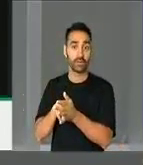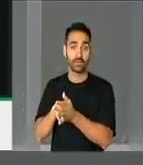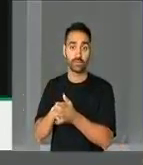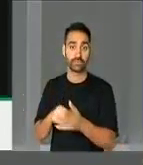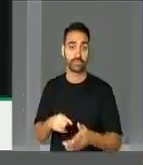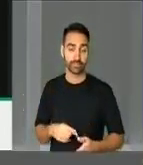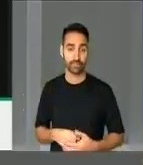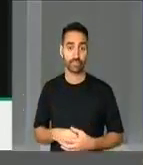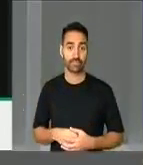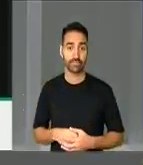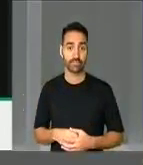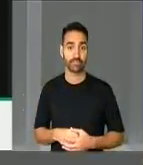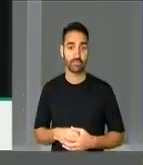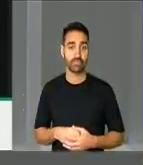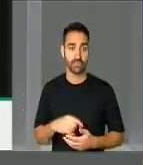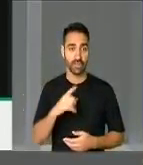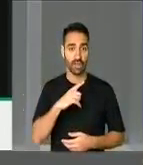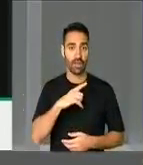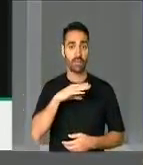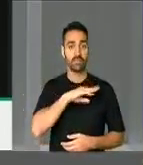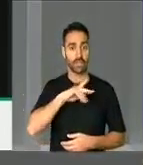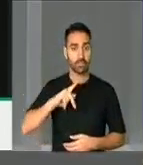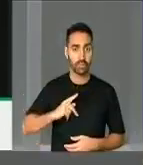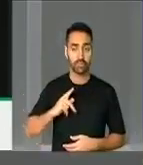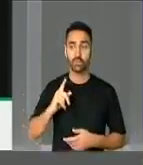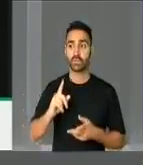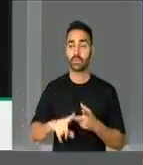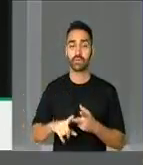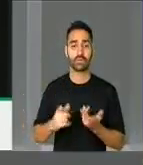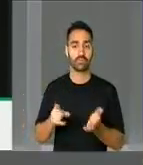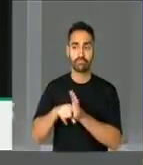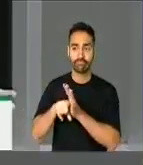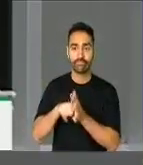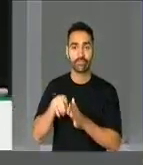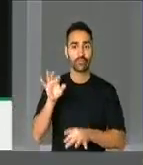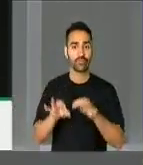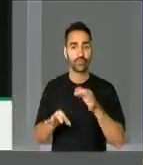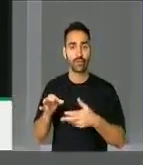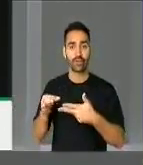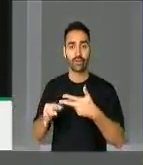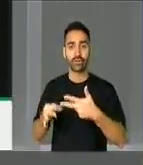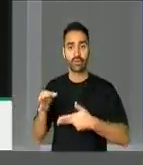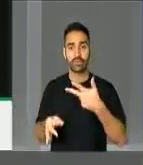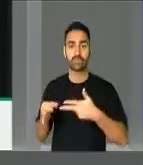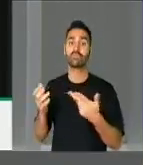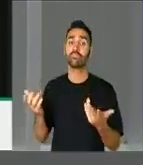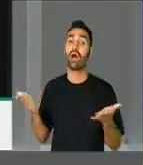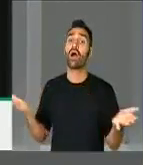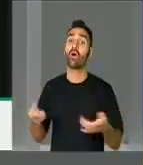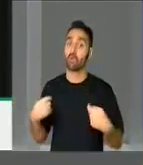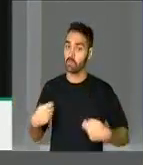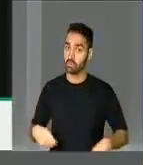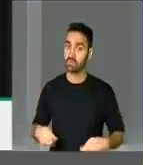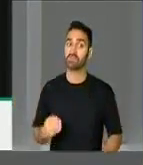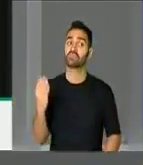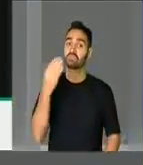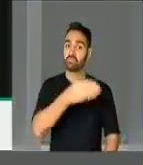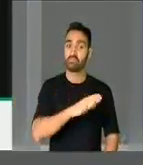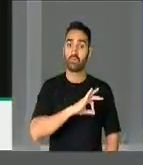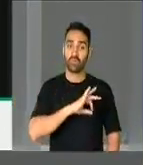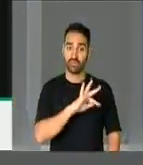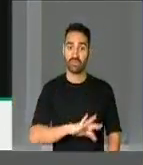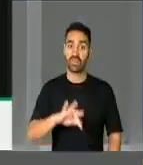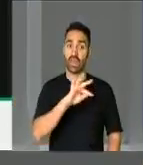órgãos do Ministério Público, enfim, pela Justiça. Vai ter agora que depor na Polícia Federal,